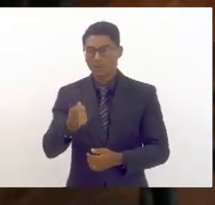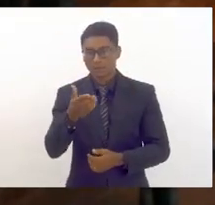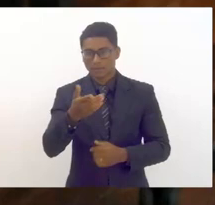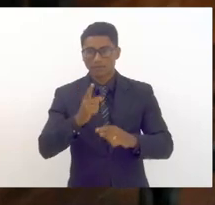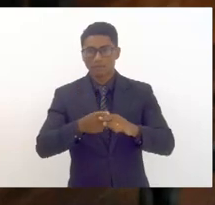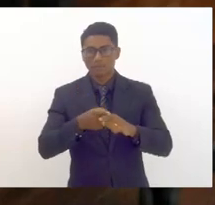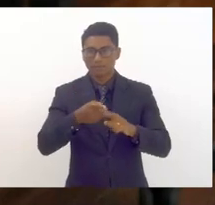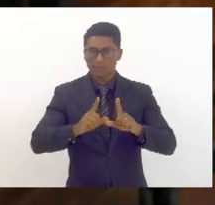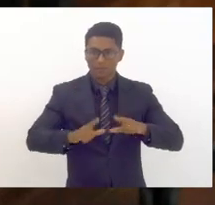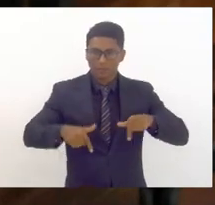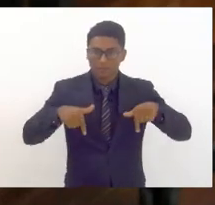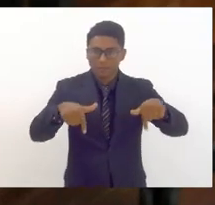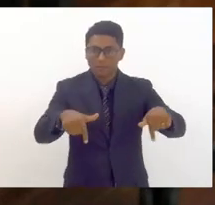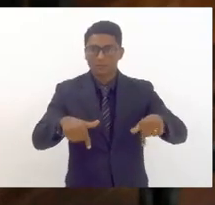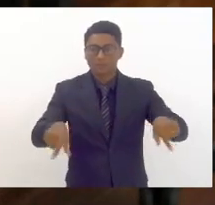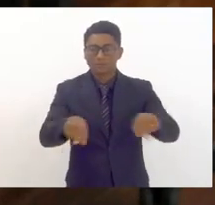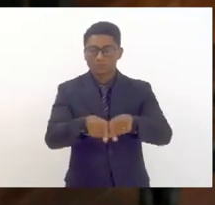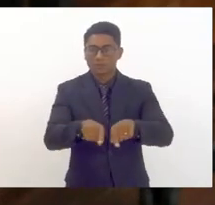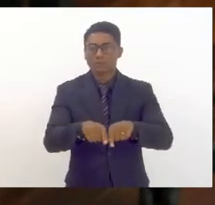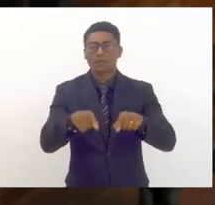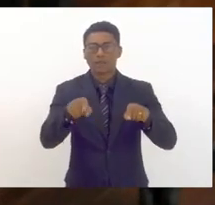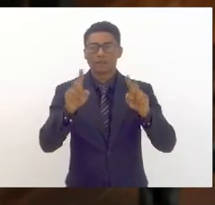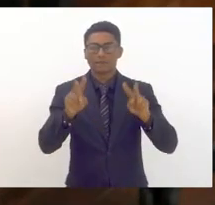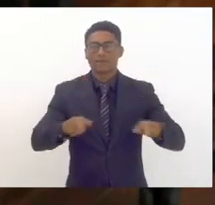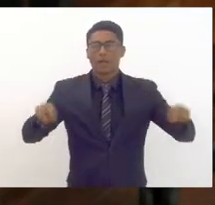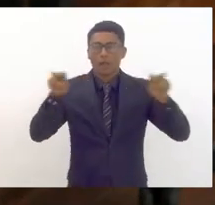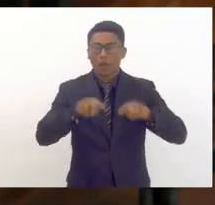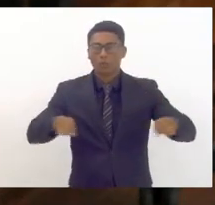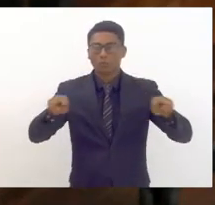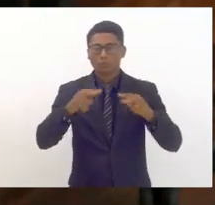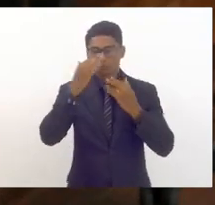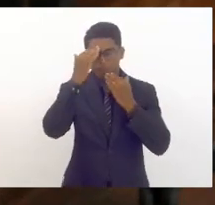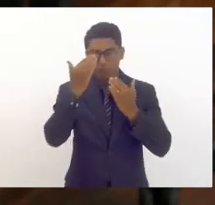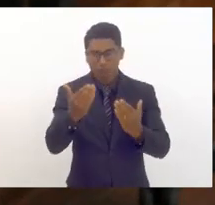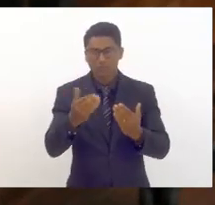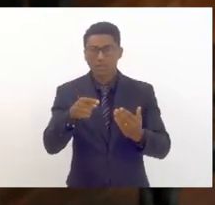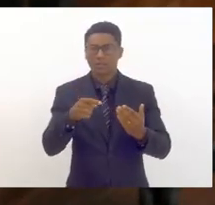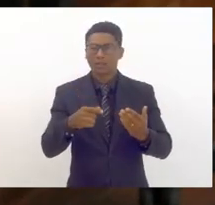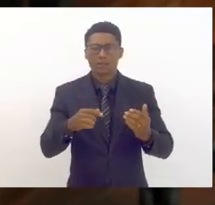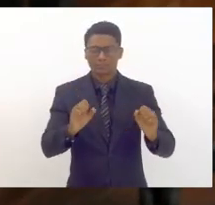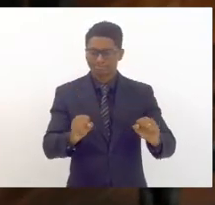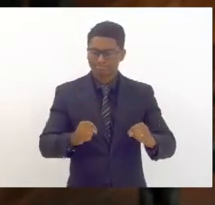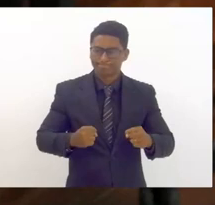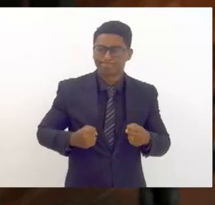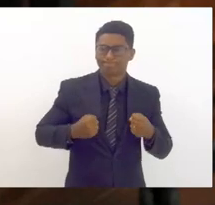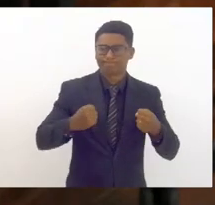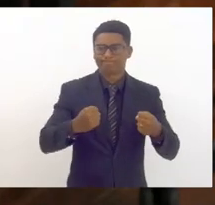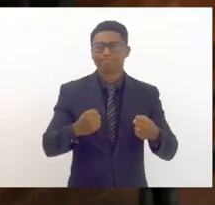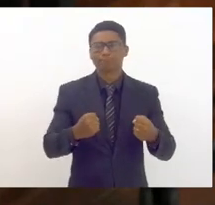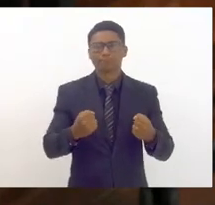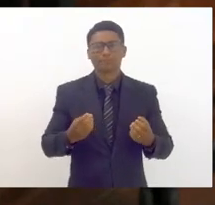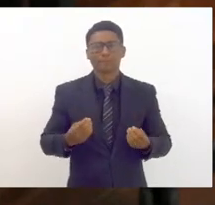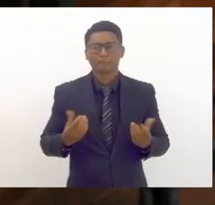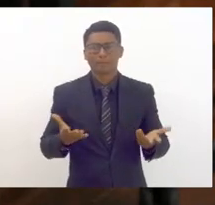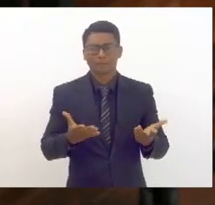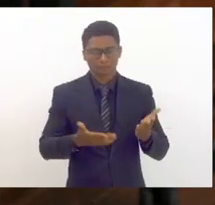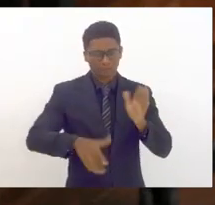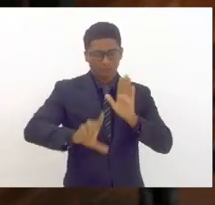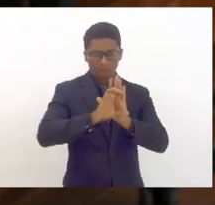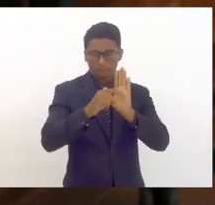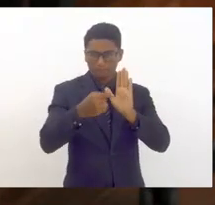essa iniciativa, teve essa visão, e que não tem medido esforços para conseguir que isso seja, de